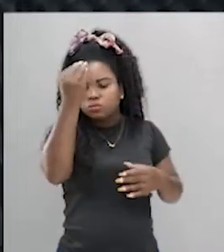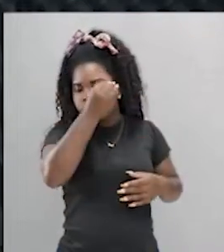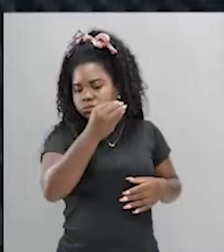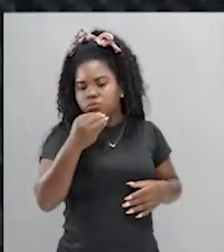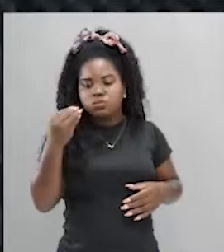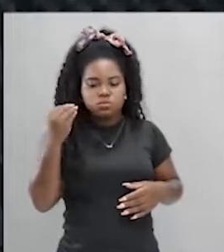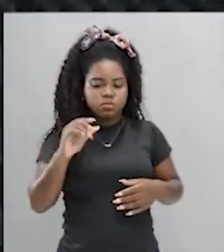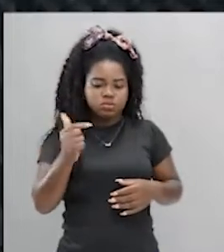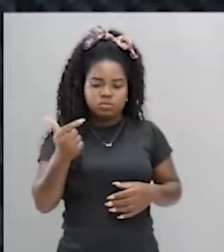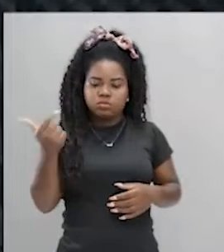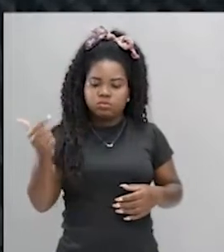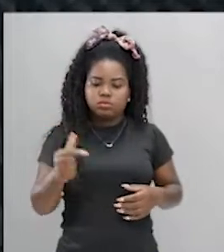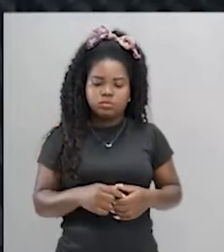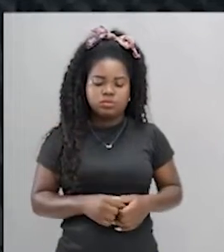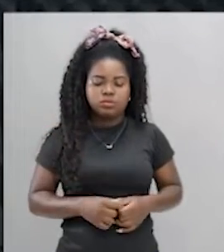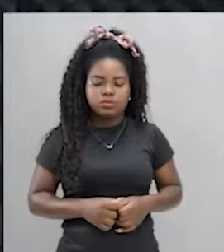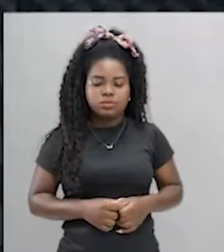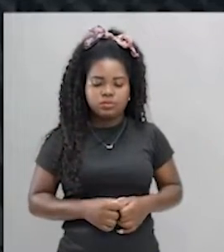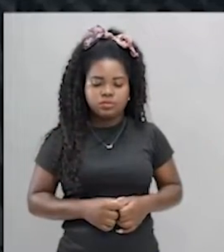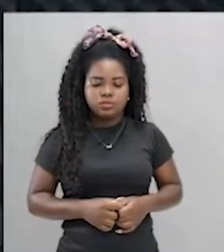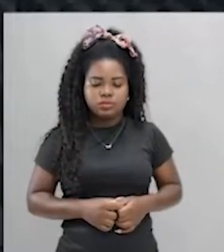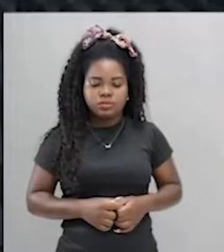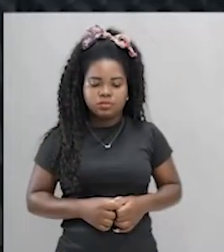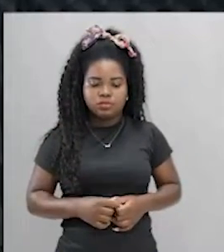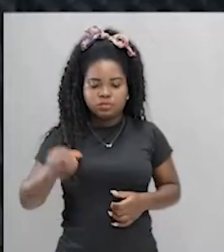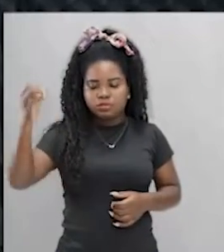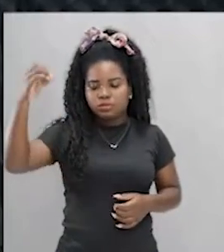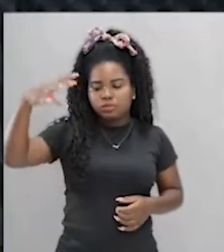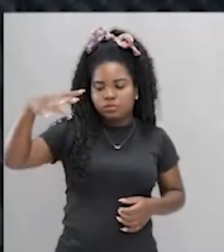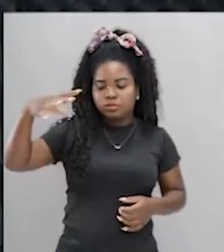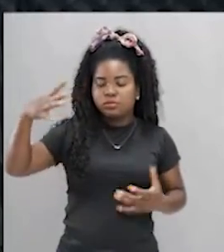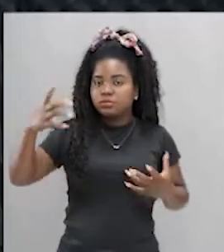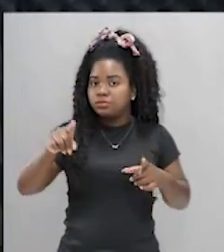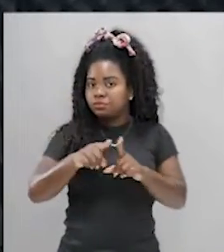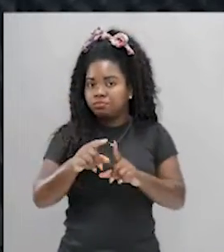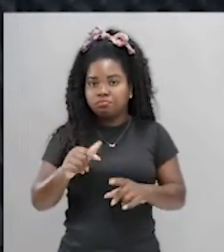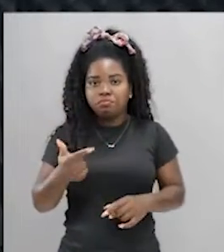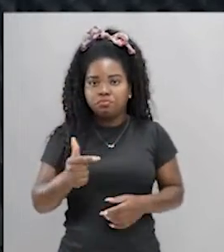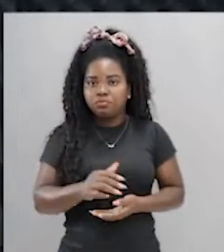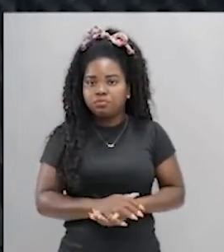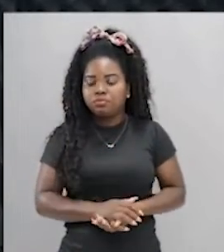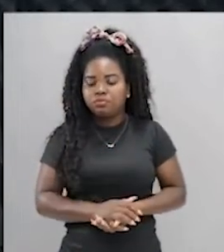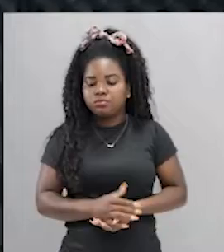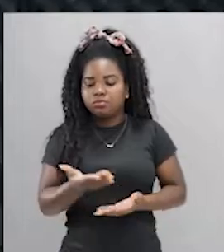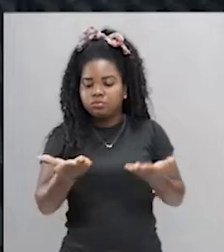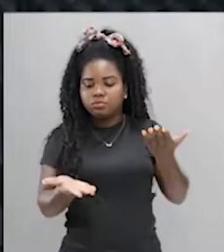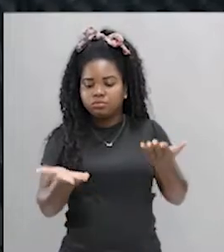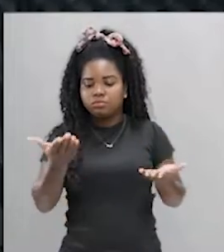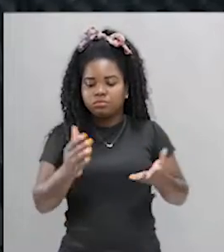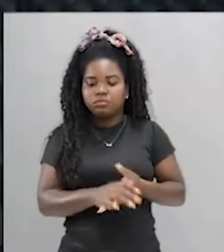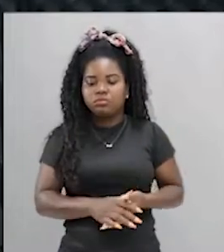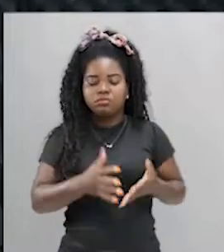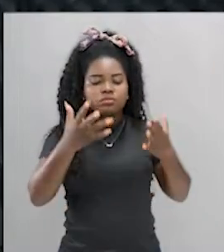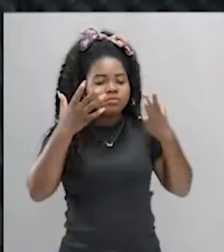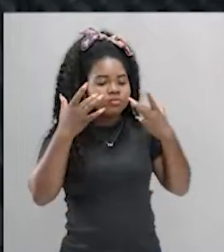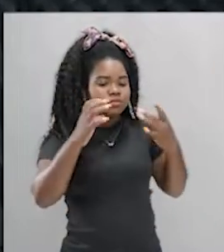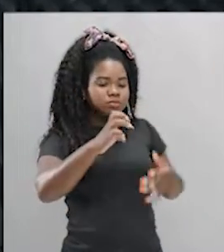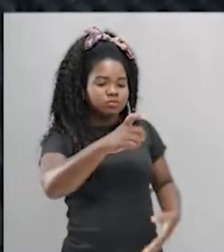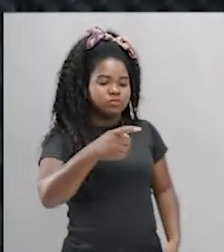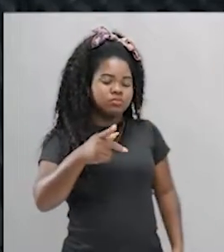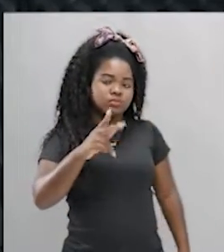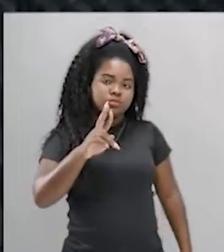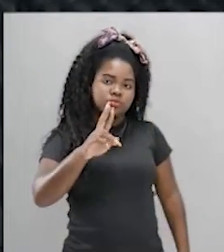são saturados, ou seja, nada pesado. Né? A iluminação não é excessiva. Interessante fazer uma comparação. O teatro expressionista ou